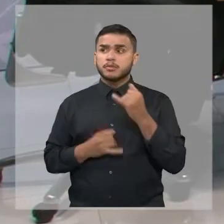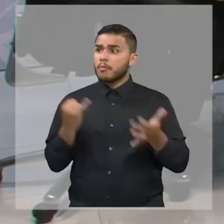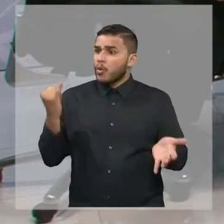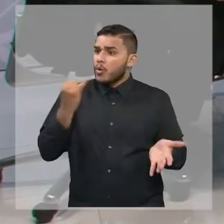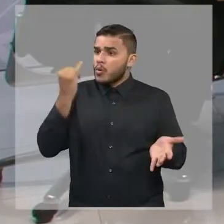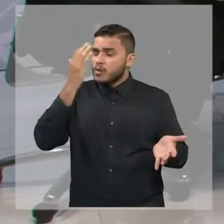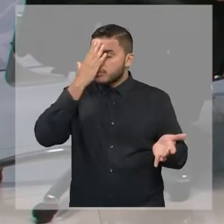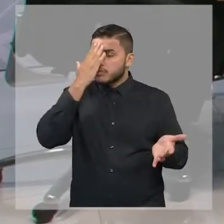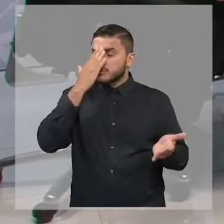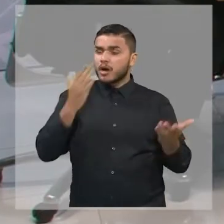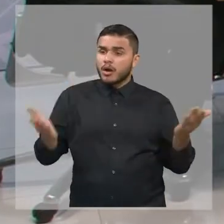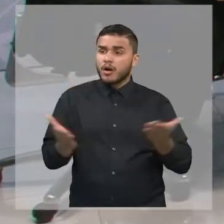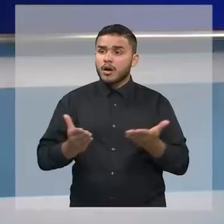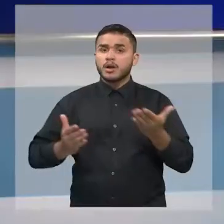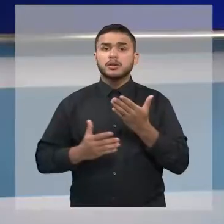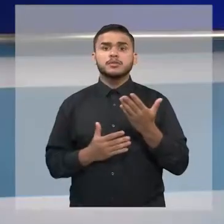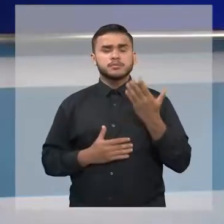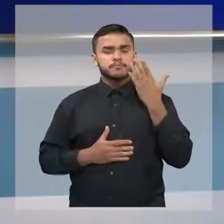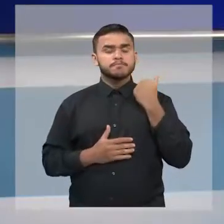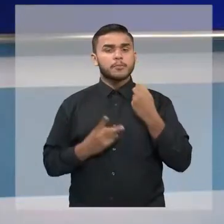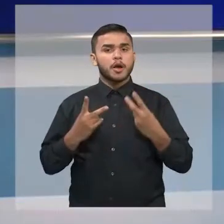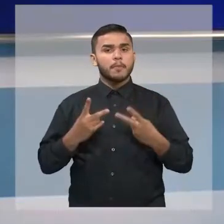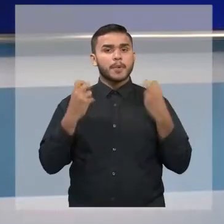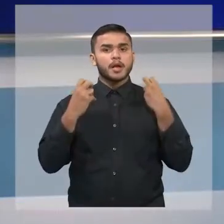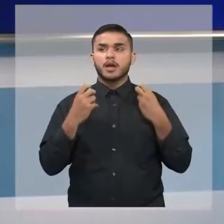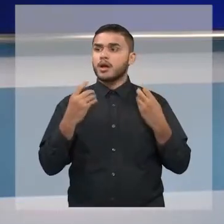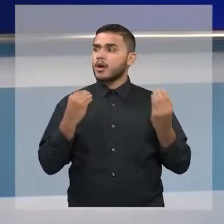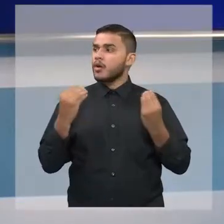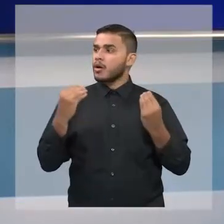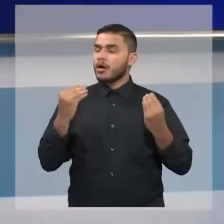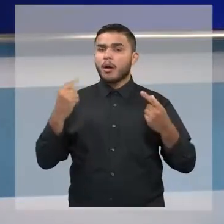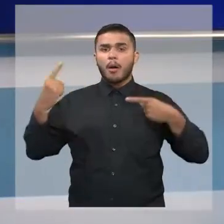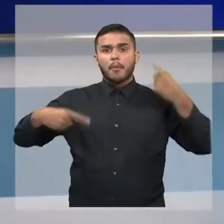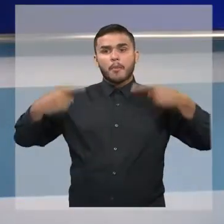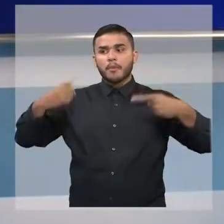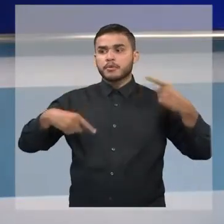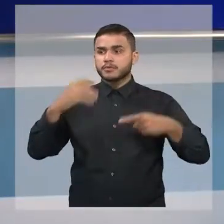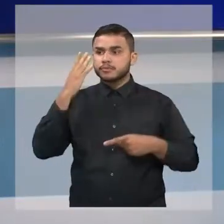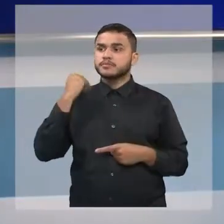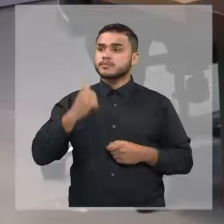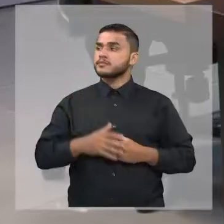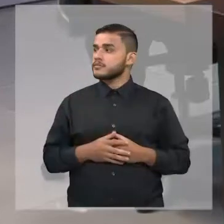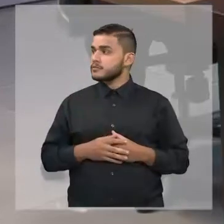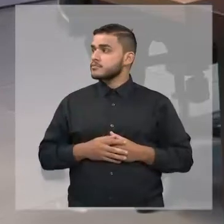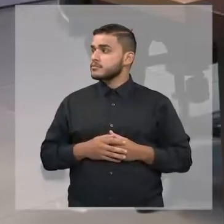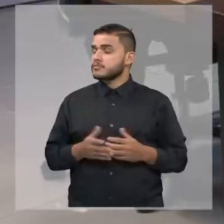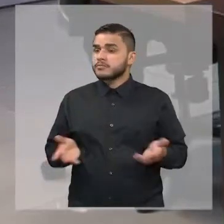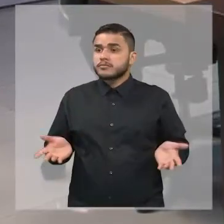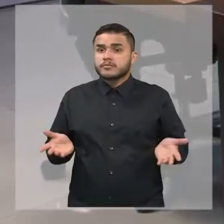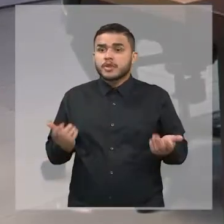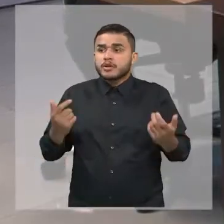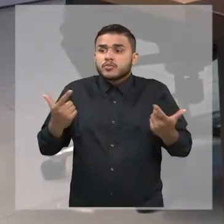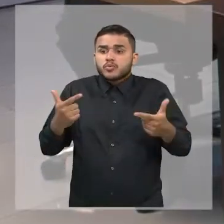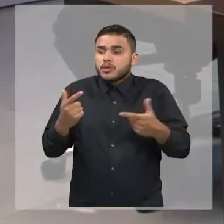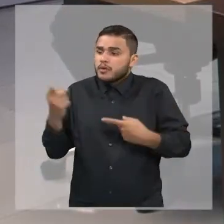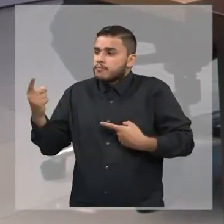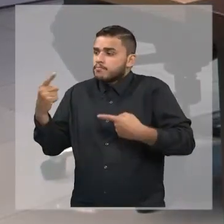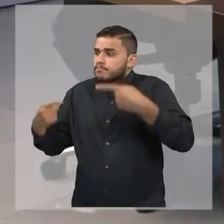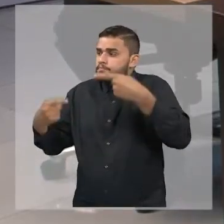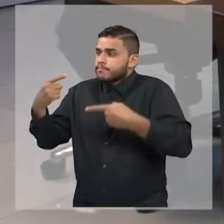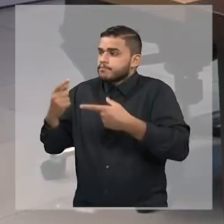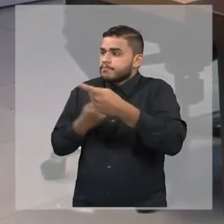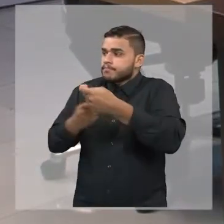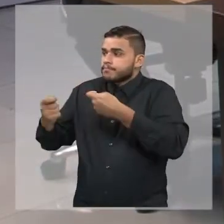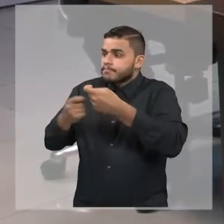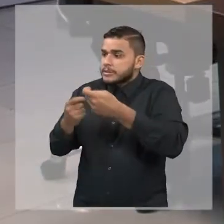importância como essa que eu acabo de mencionar e de uma complexidade política enorme. Com a Joyce Hausmann. Mas você é a resposta, essa